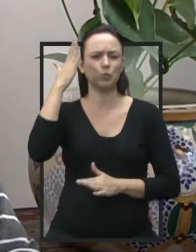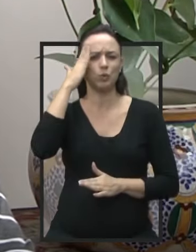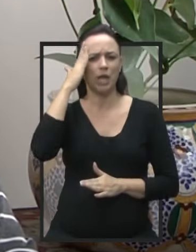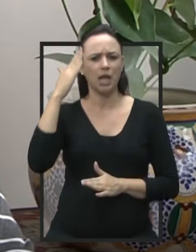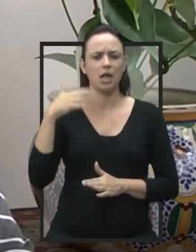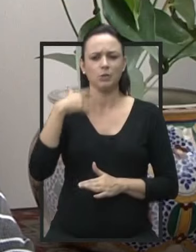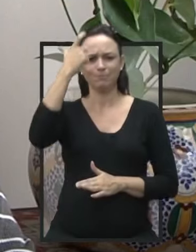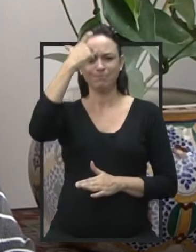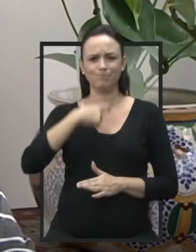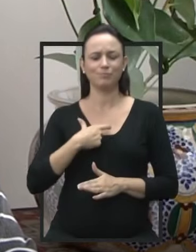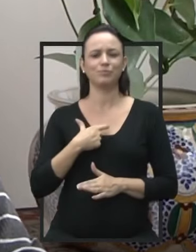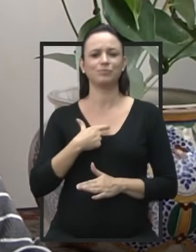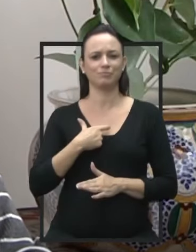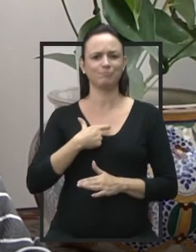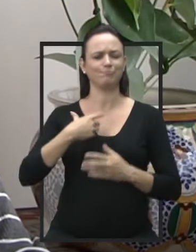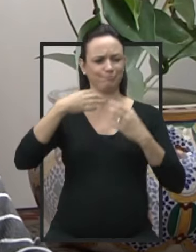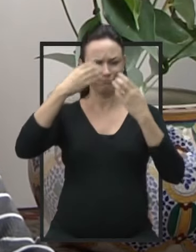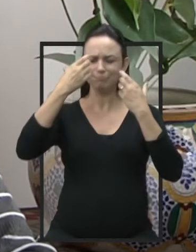sou hoje.